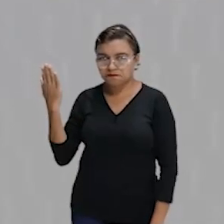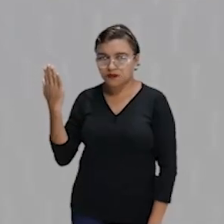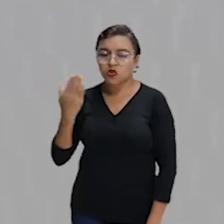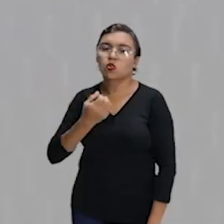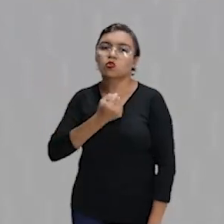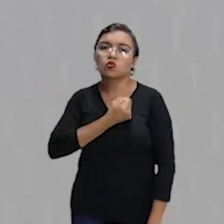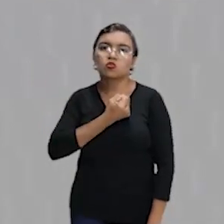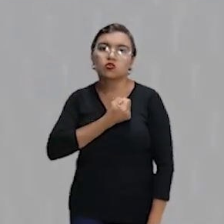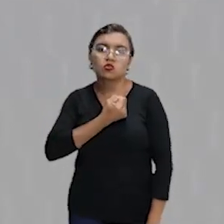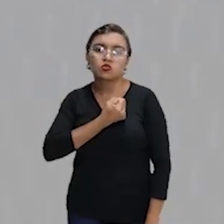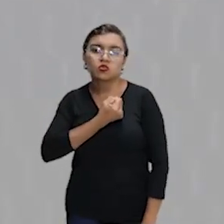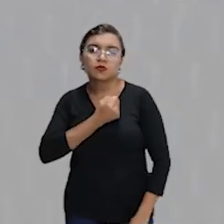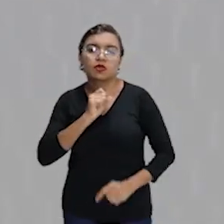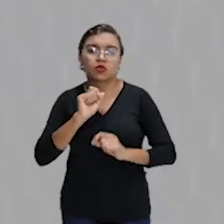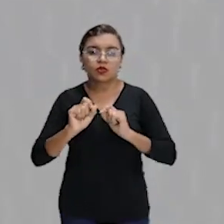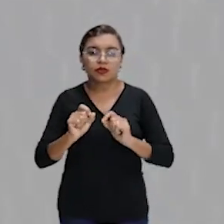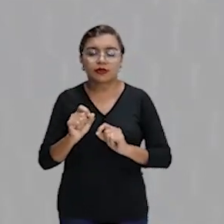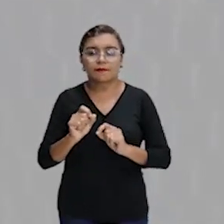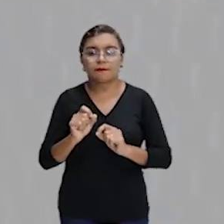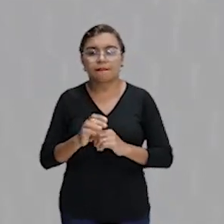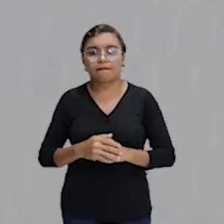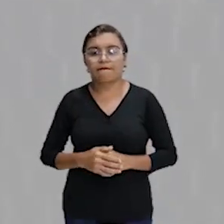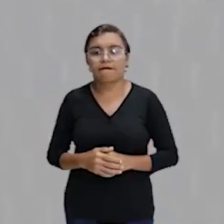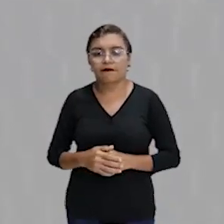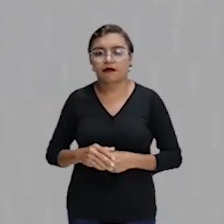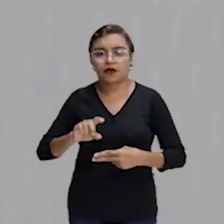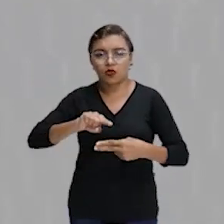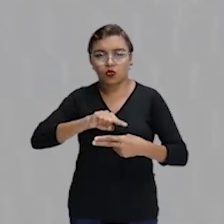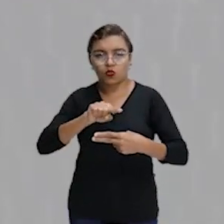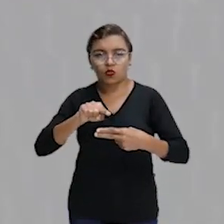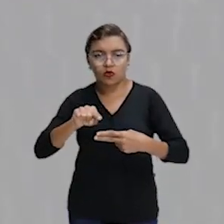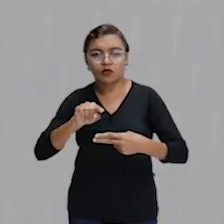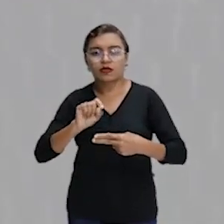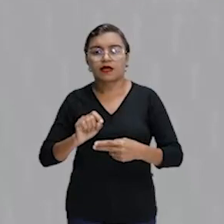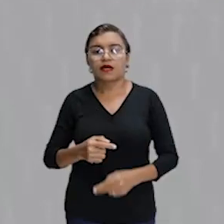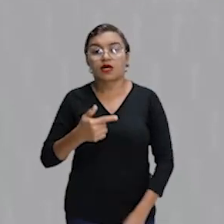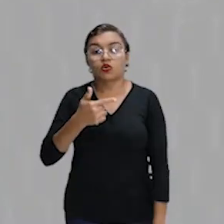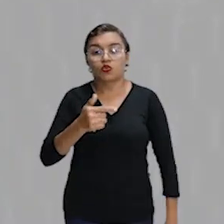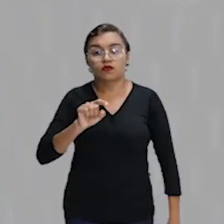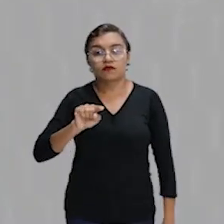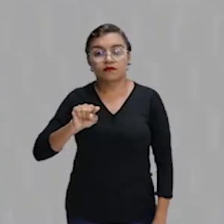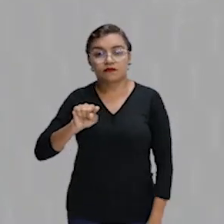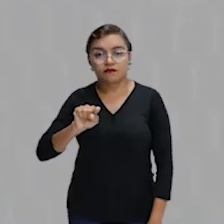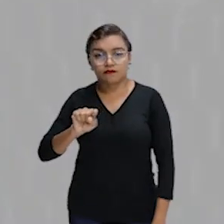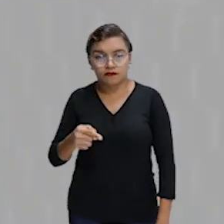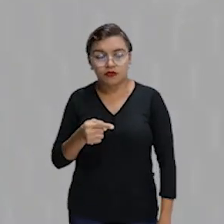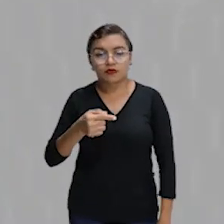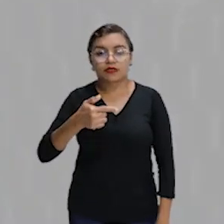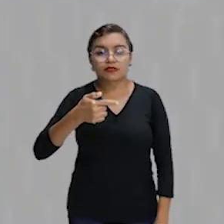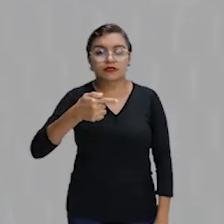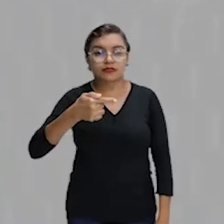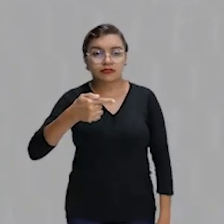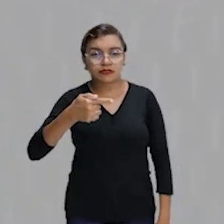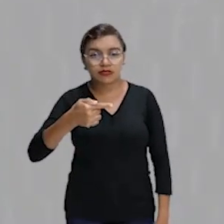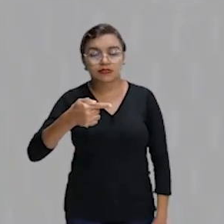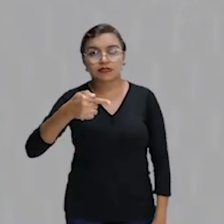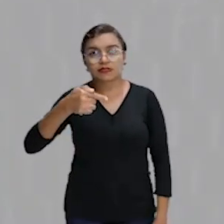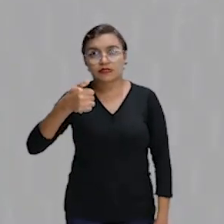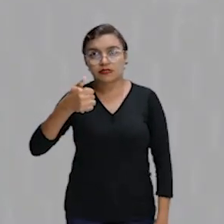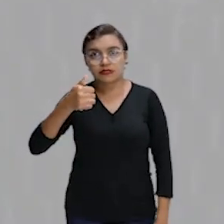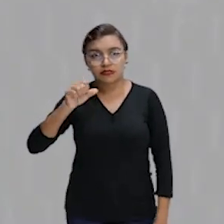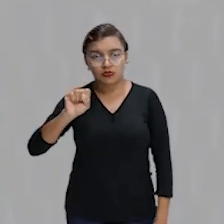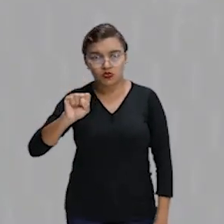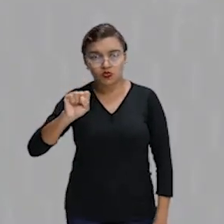vale, no caso, 2,718. Depois, ele falou a quantidade inicial de bactérias, tá? No